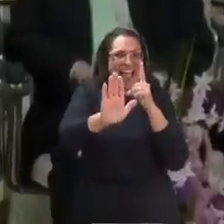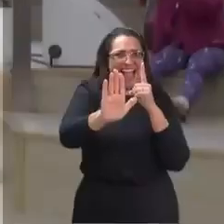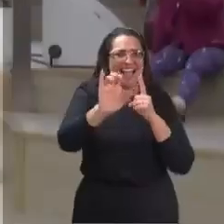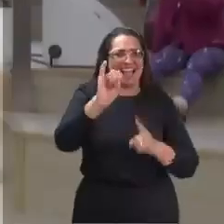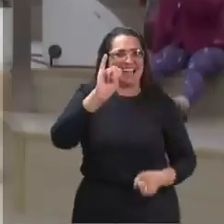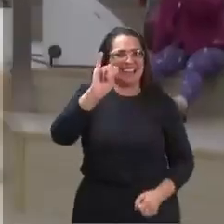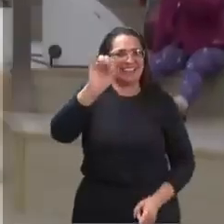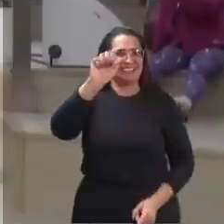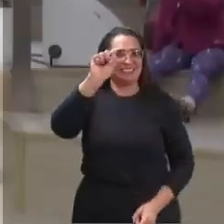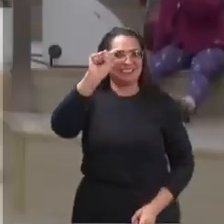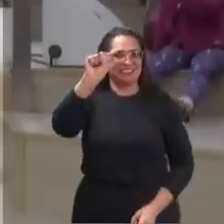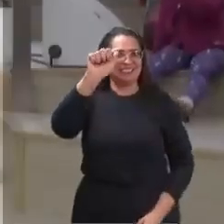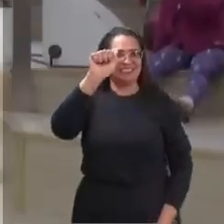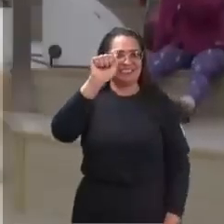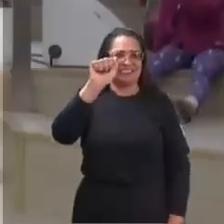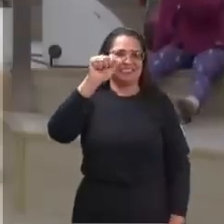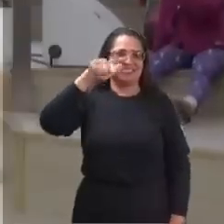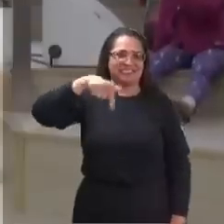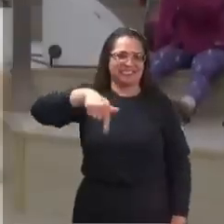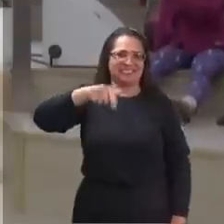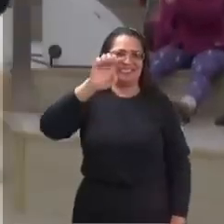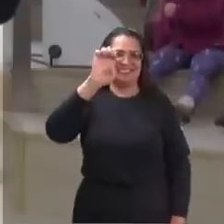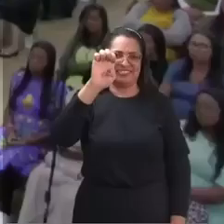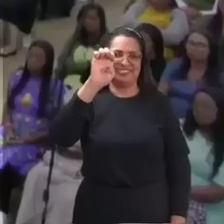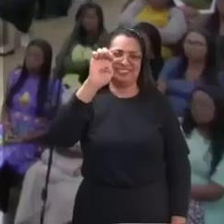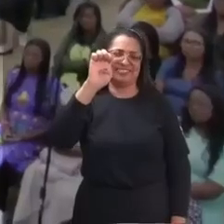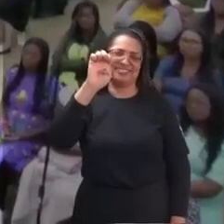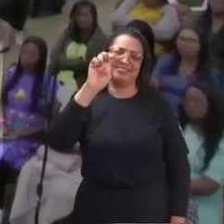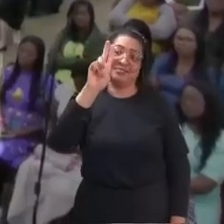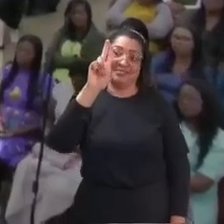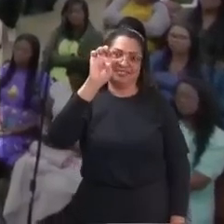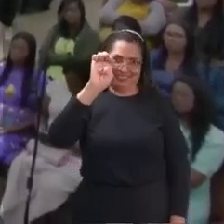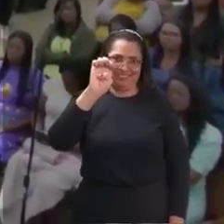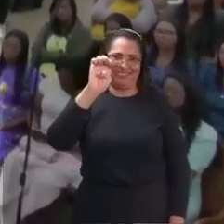Mas a cultura continuava.